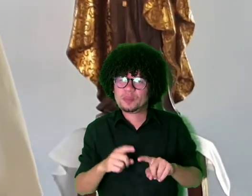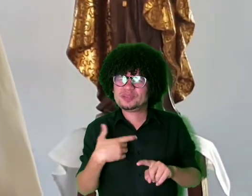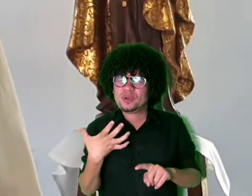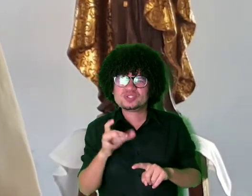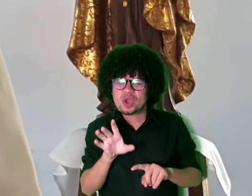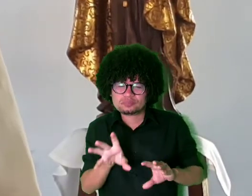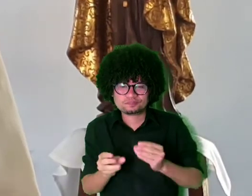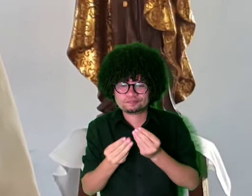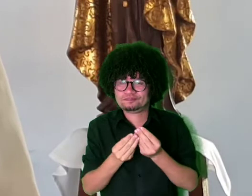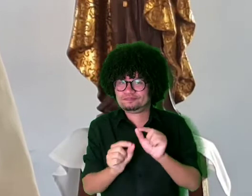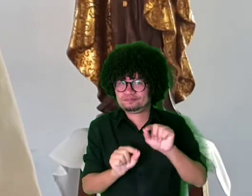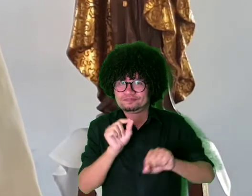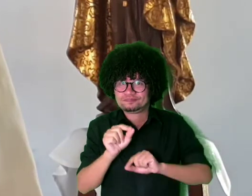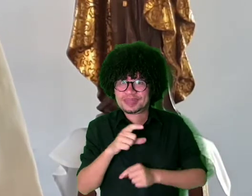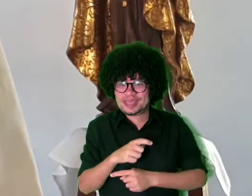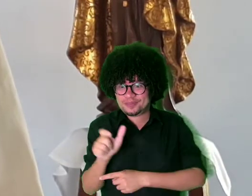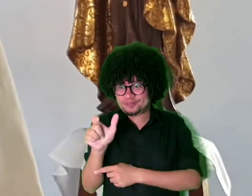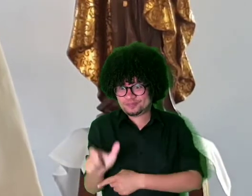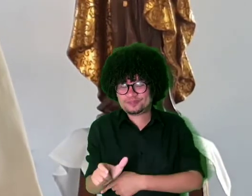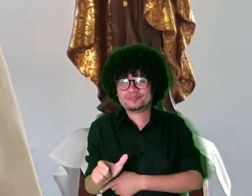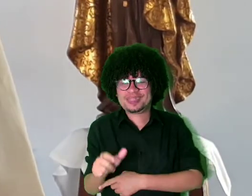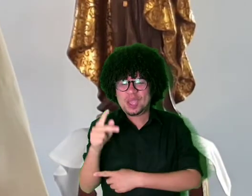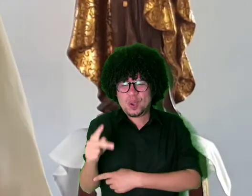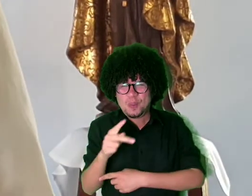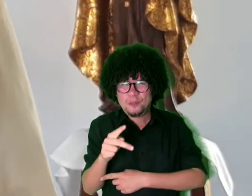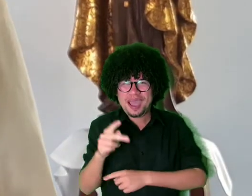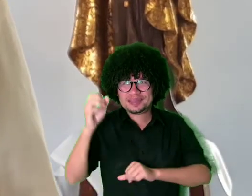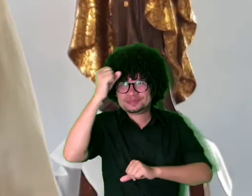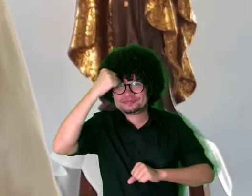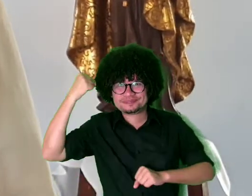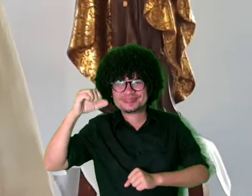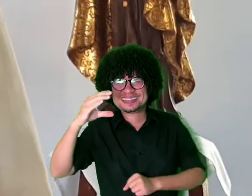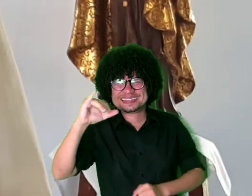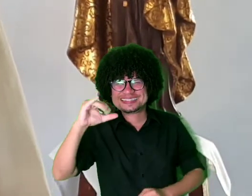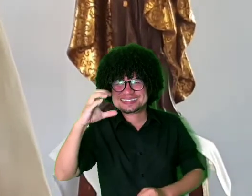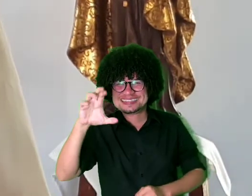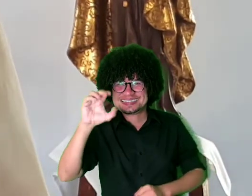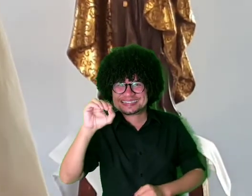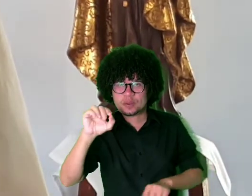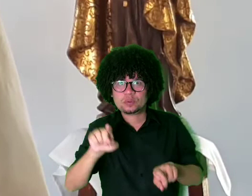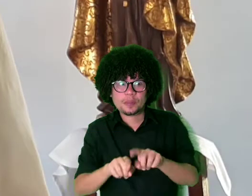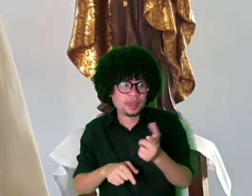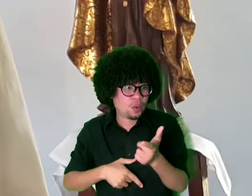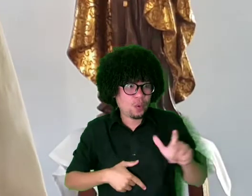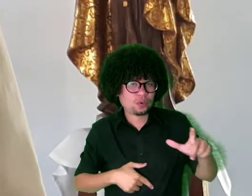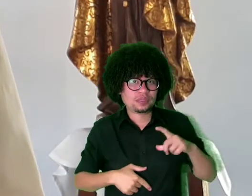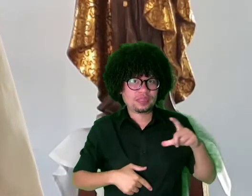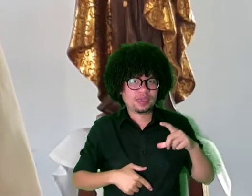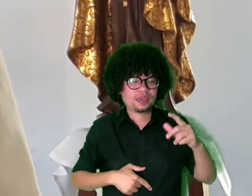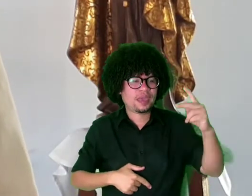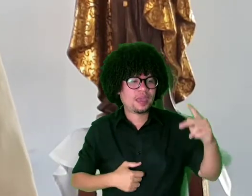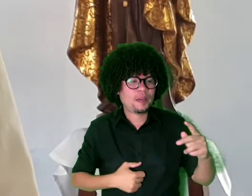extrema importância para nós. Mas eu queria só ressaltar que na figura do padre